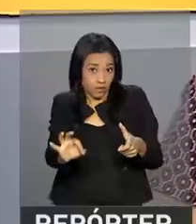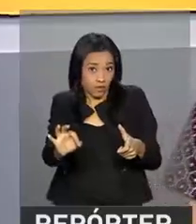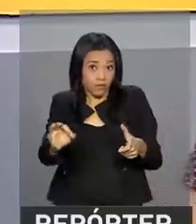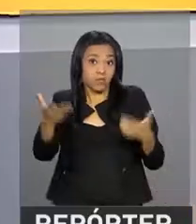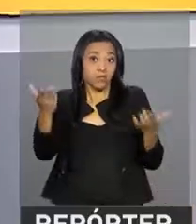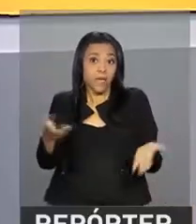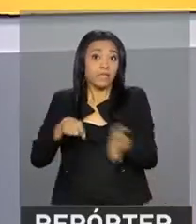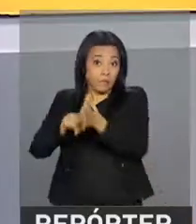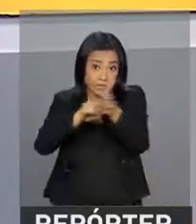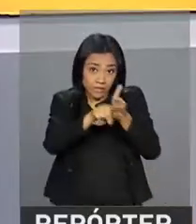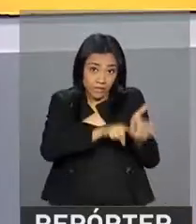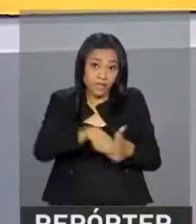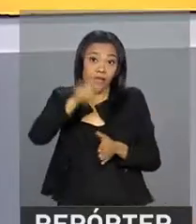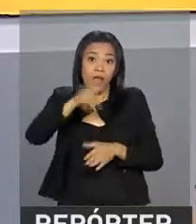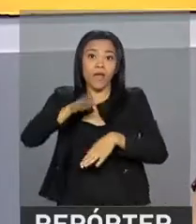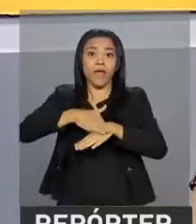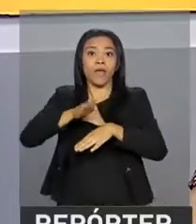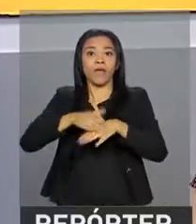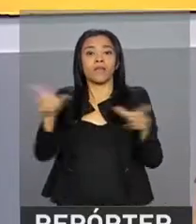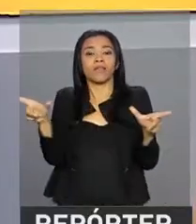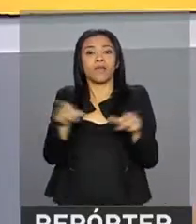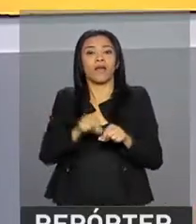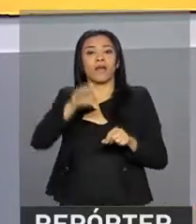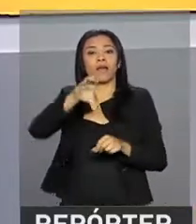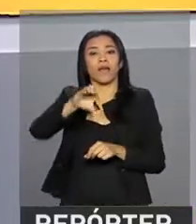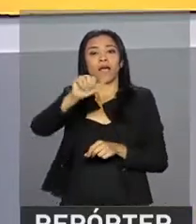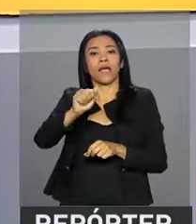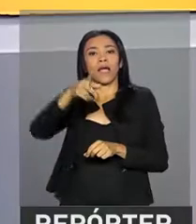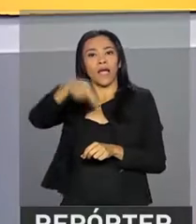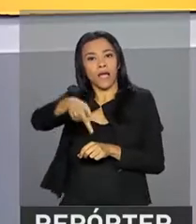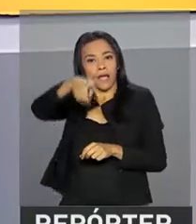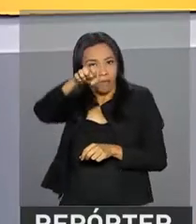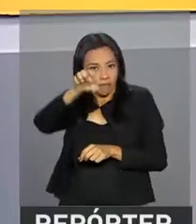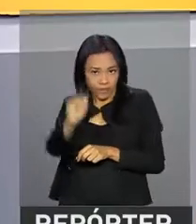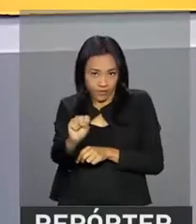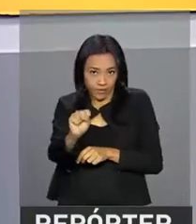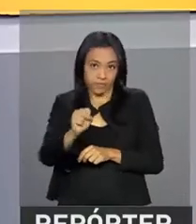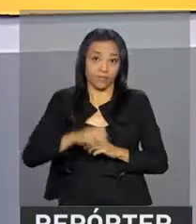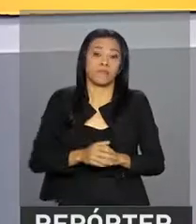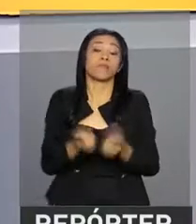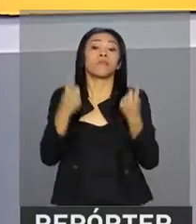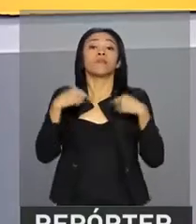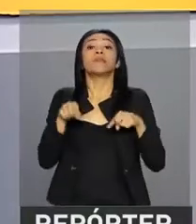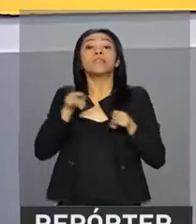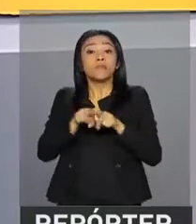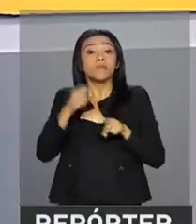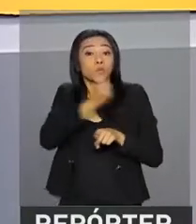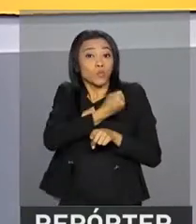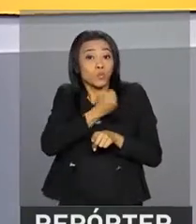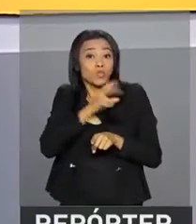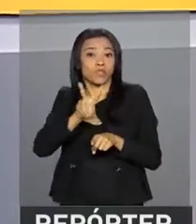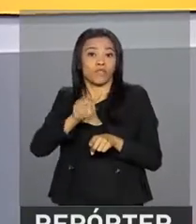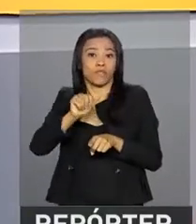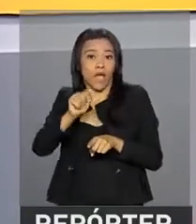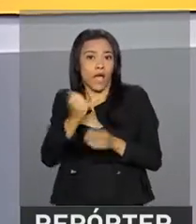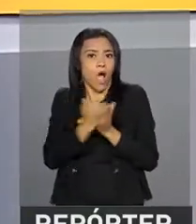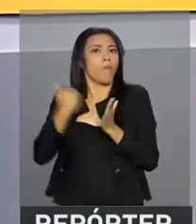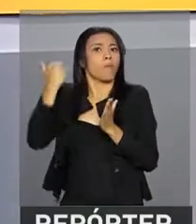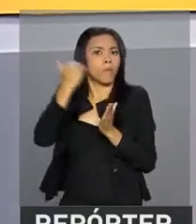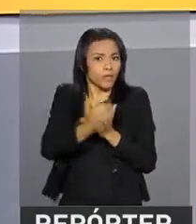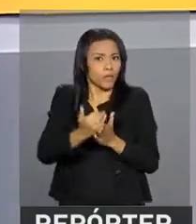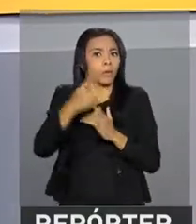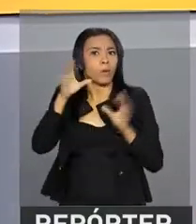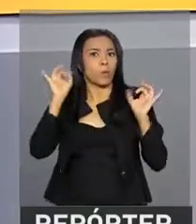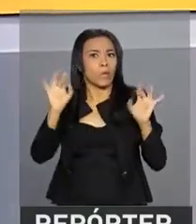o levantamento é da coordenação de aperfeiçoamento de pessoal de nível superior capes além do número de vagas aumentou também